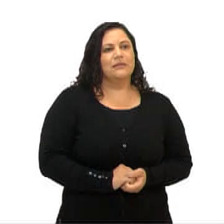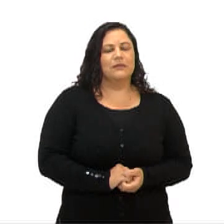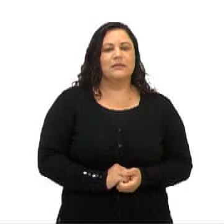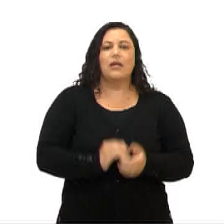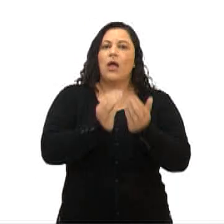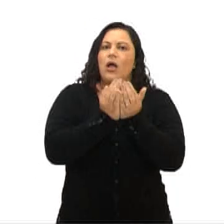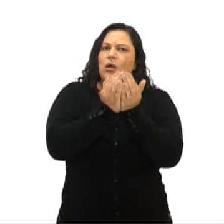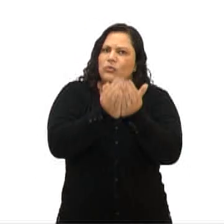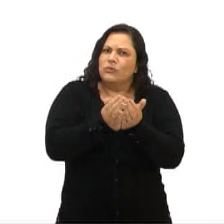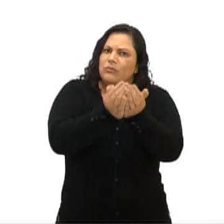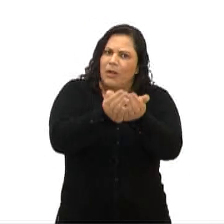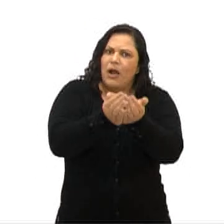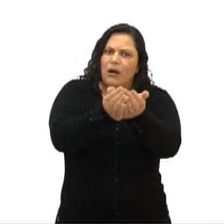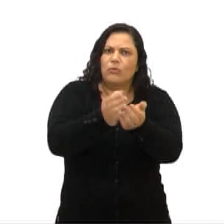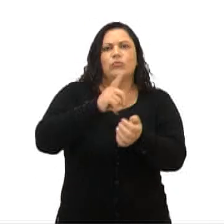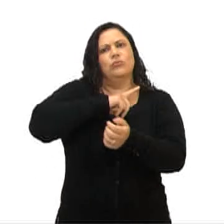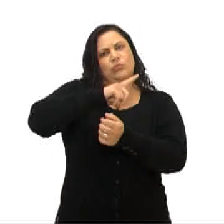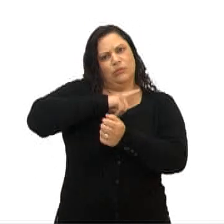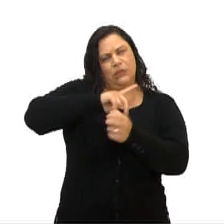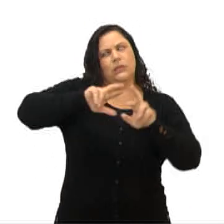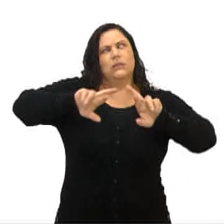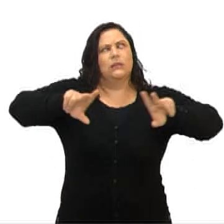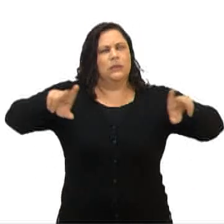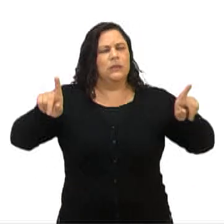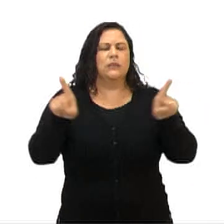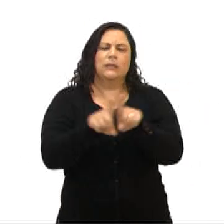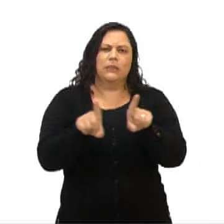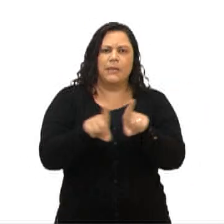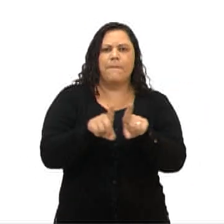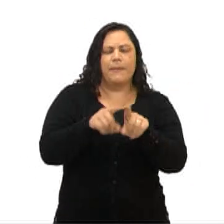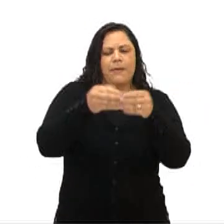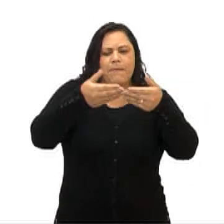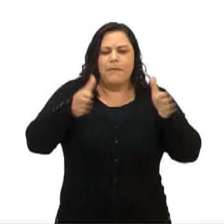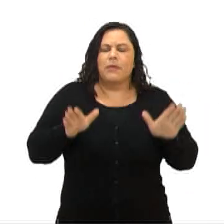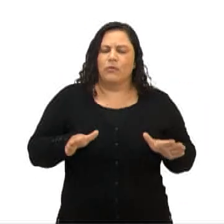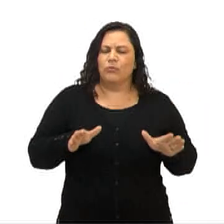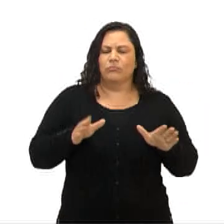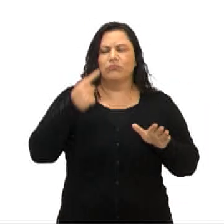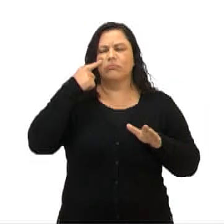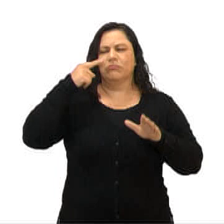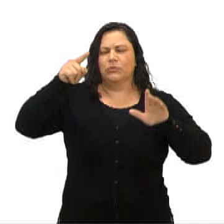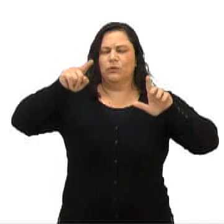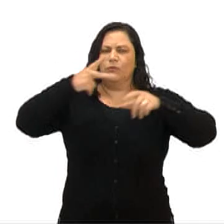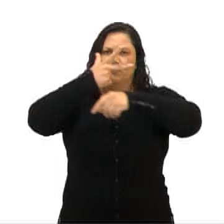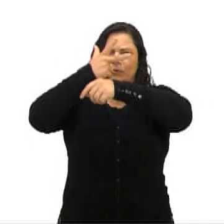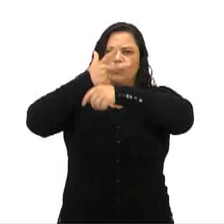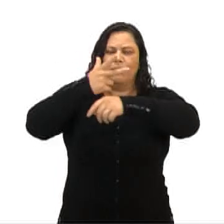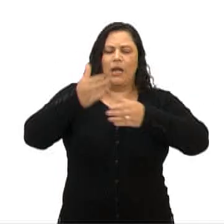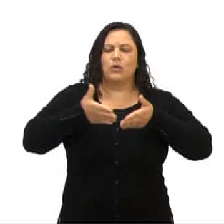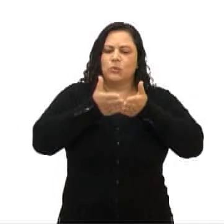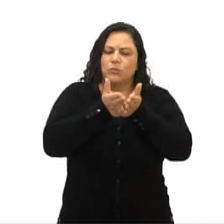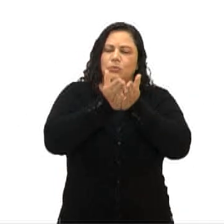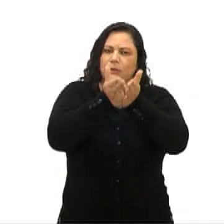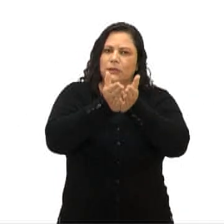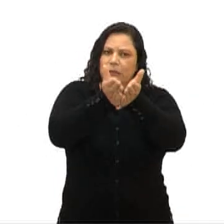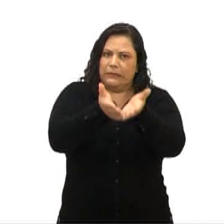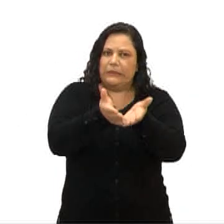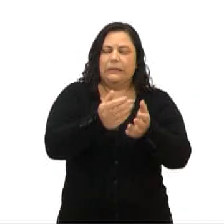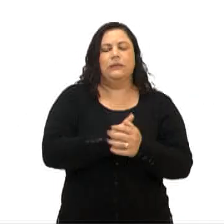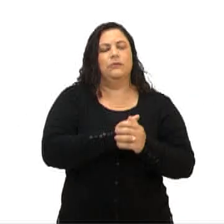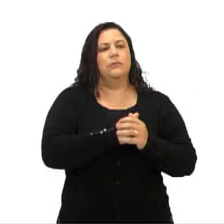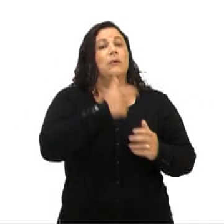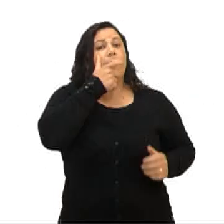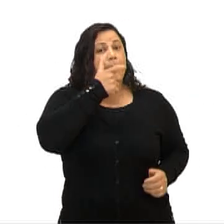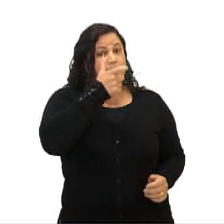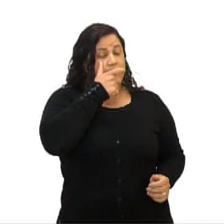O barco, temos ele aqui, né, hoje abriu o zoom com o barco, né, pesqueiro na praia de Santa Maria, também uma obra bem